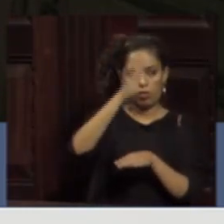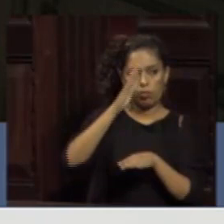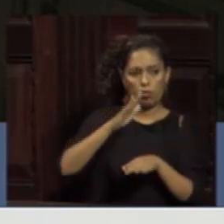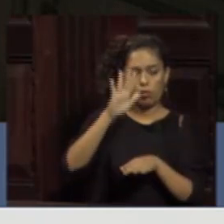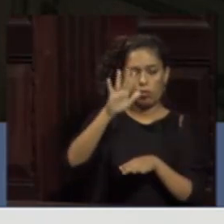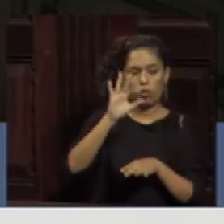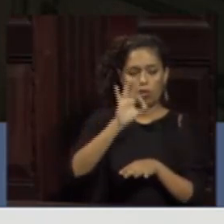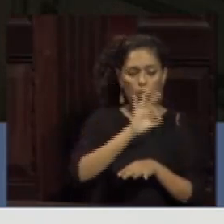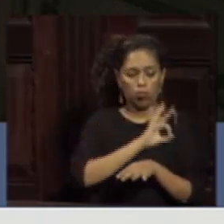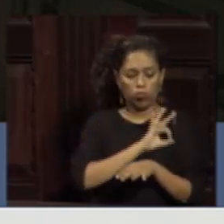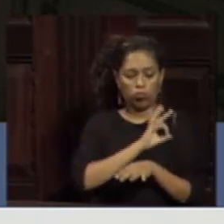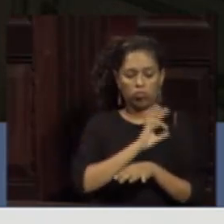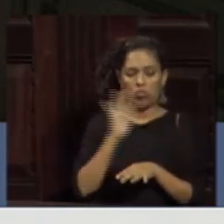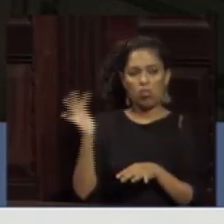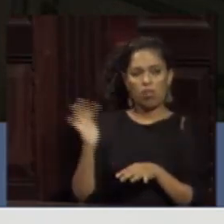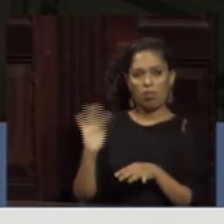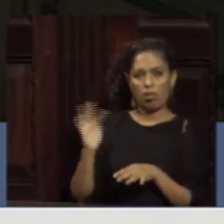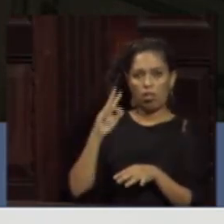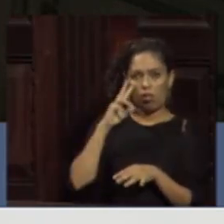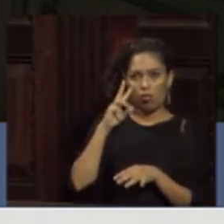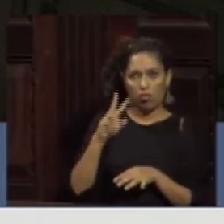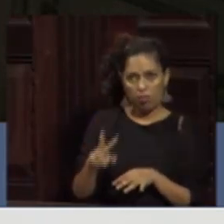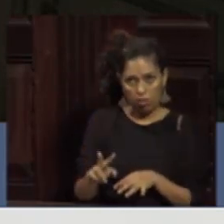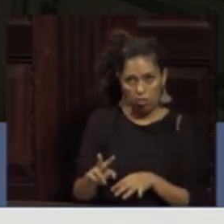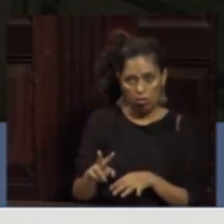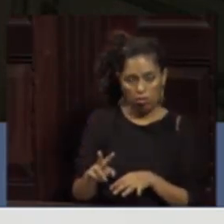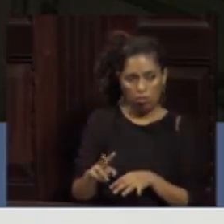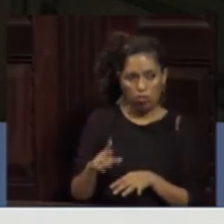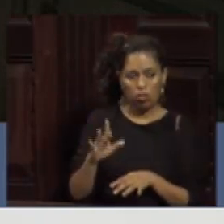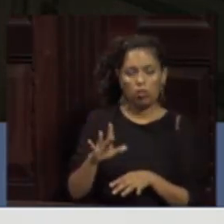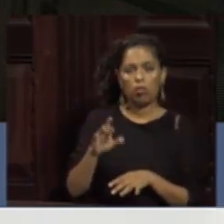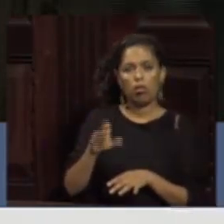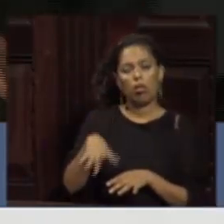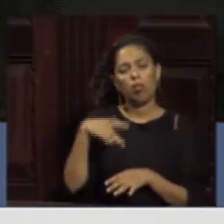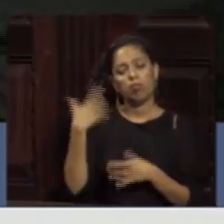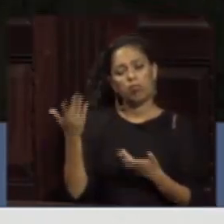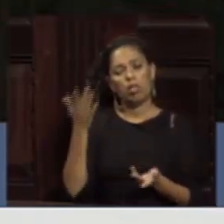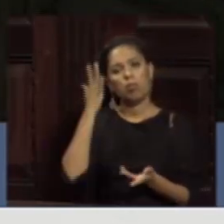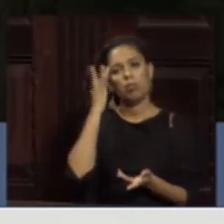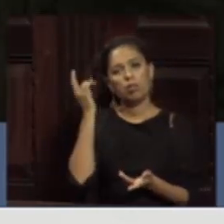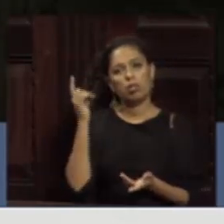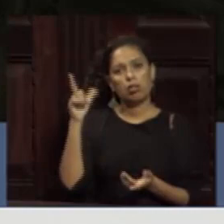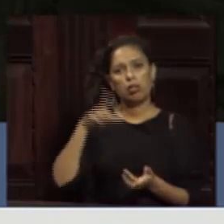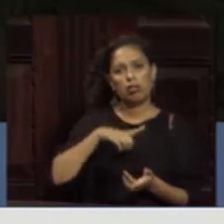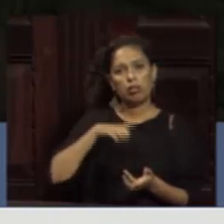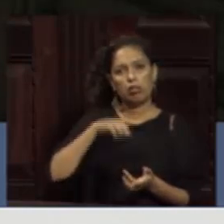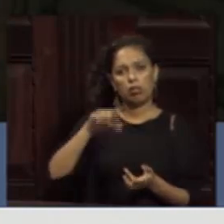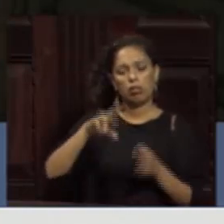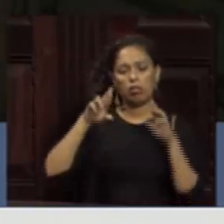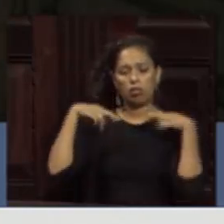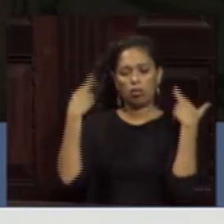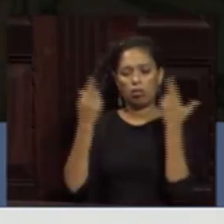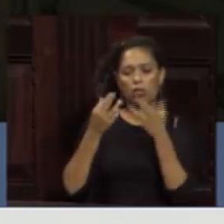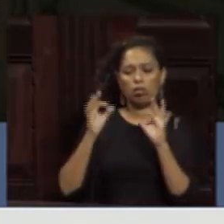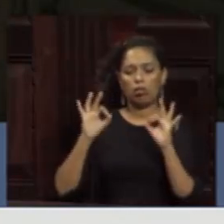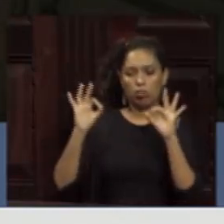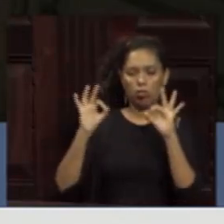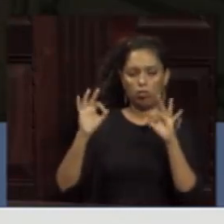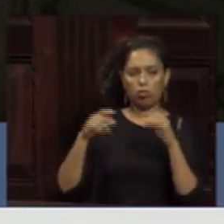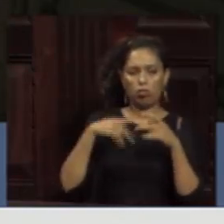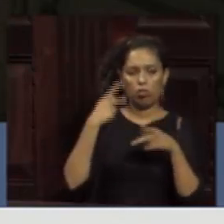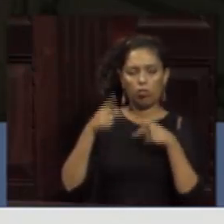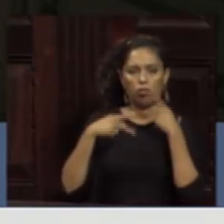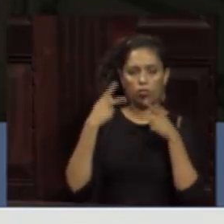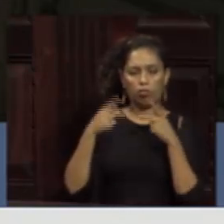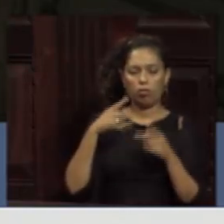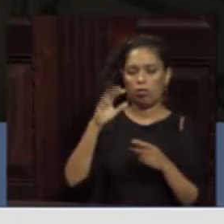o cigarro, são muitos os produtos. Então amanhã, Edson Vismona, ética concorrencial, vai estar